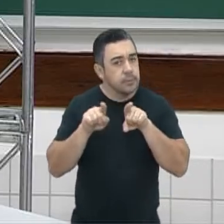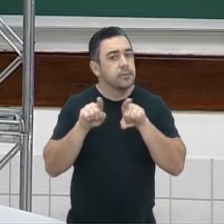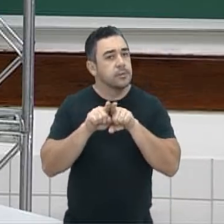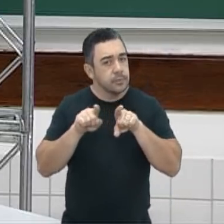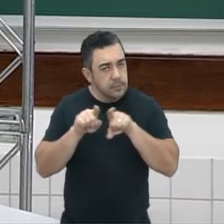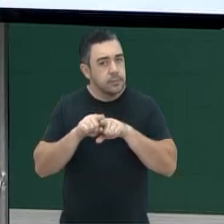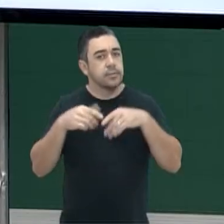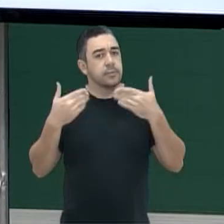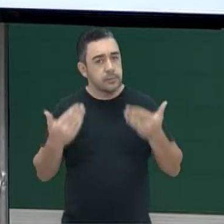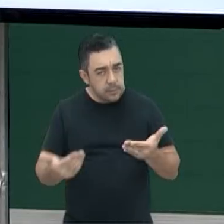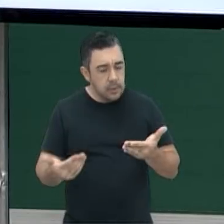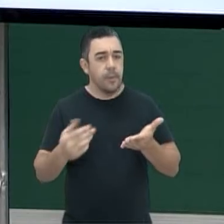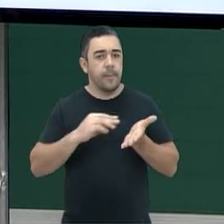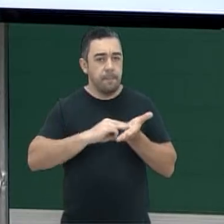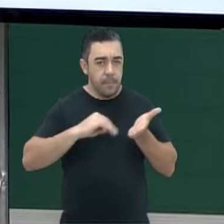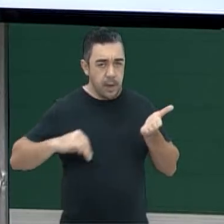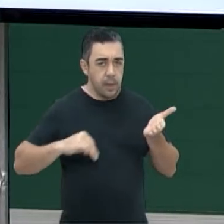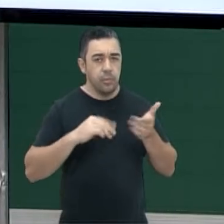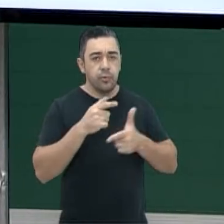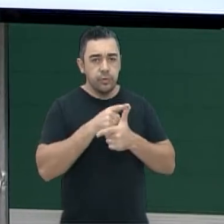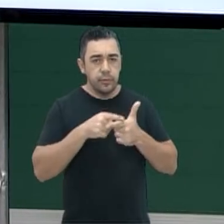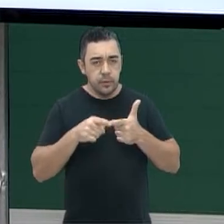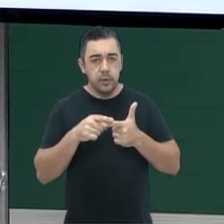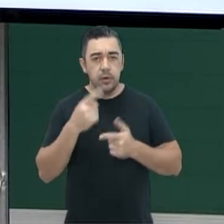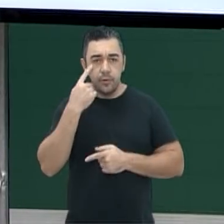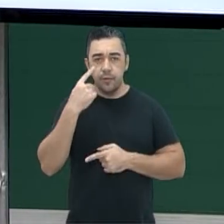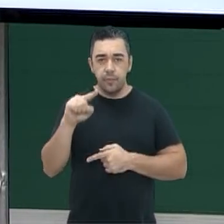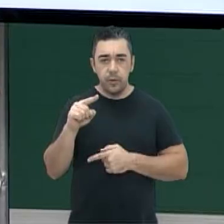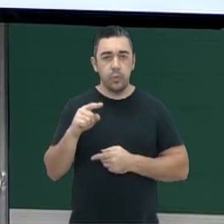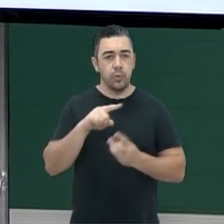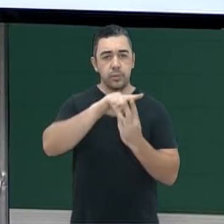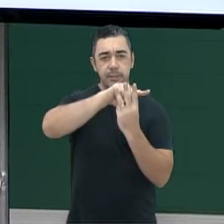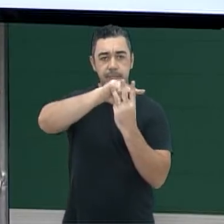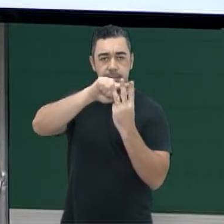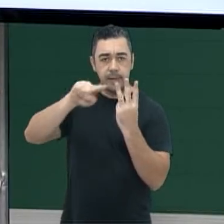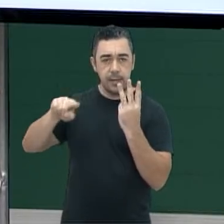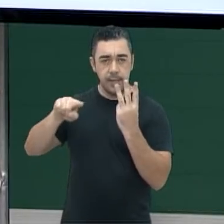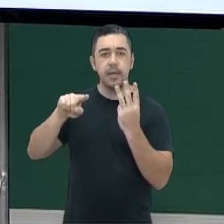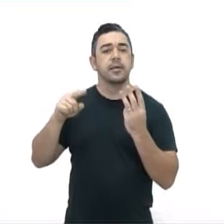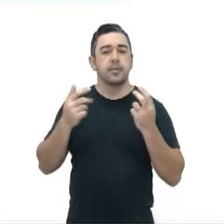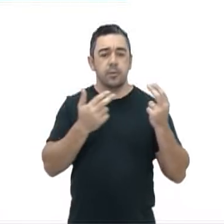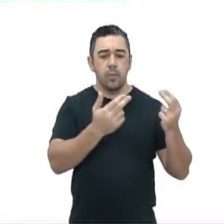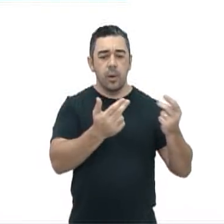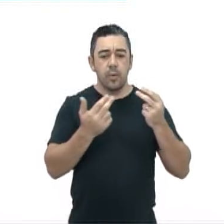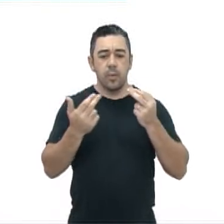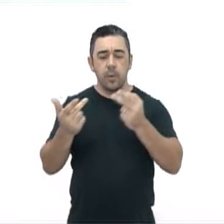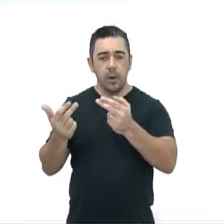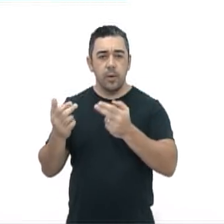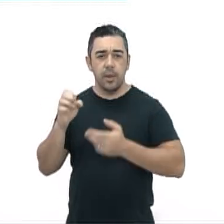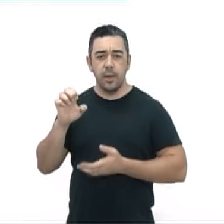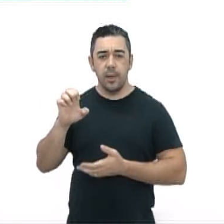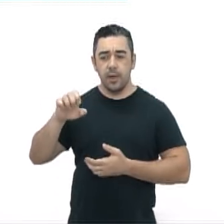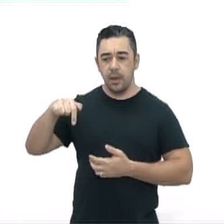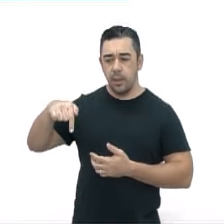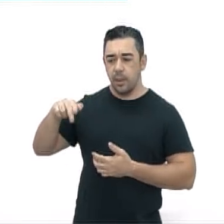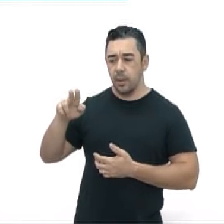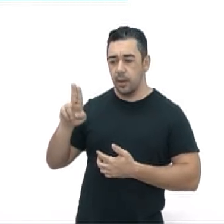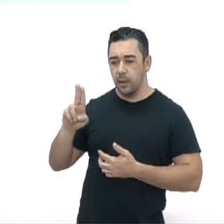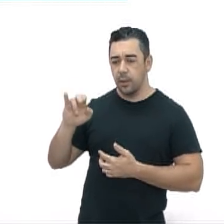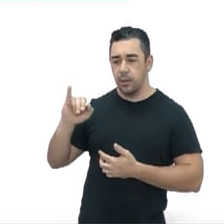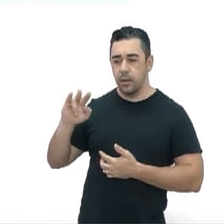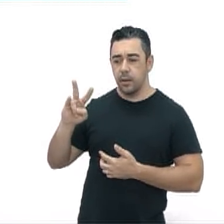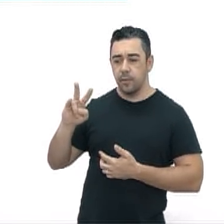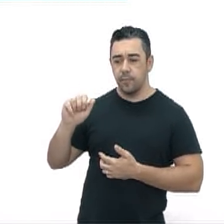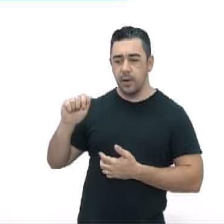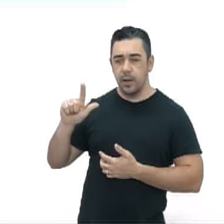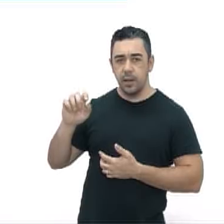método da divisão, a gente viu que as três frações são equivalentes e também, fazendo a